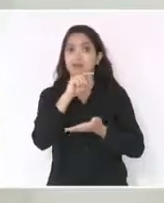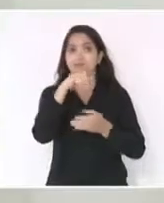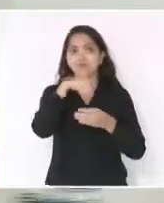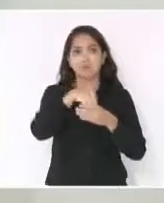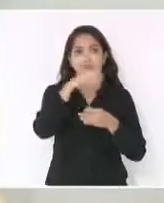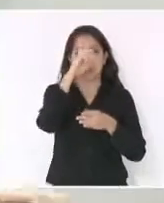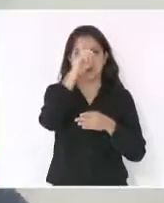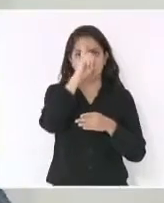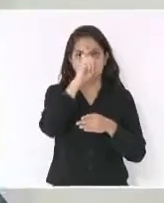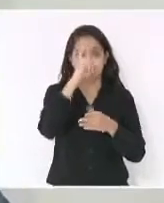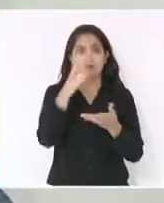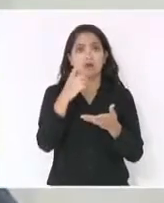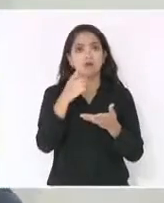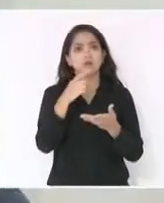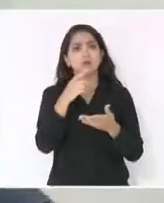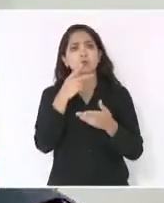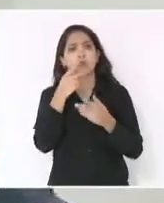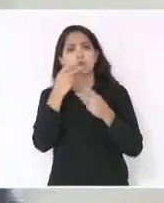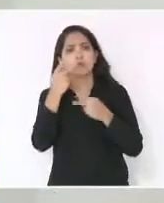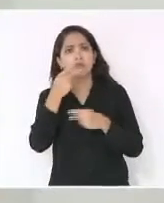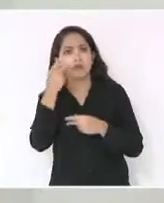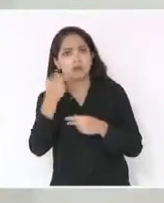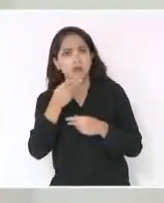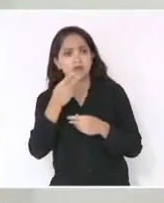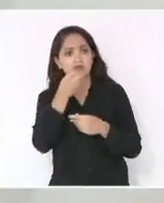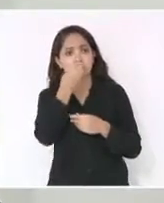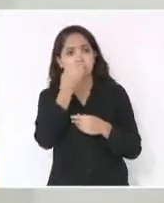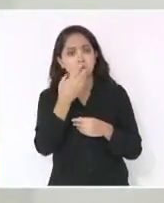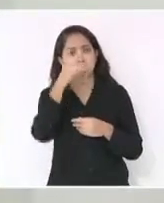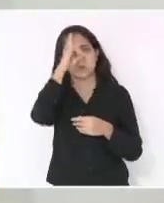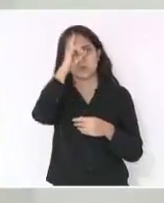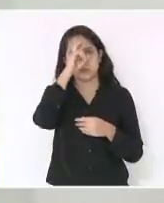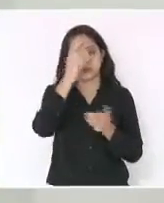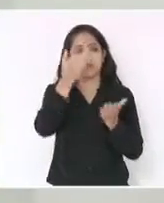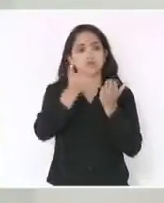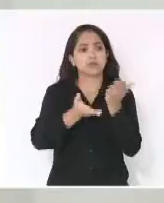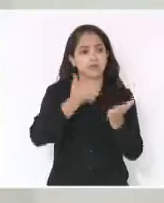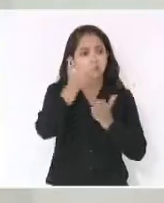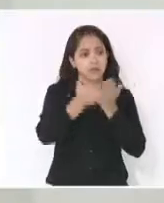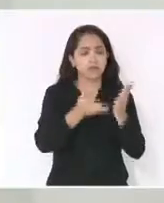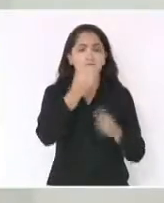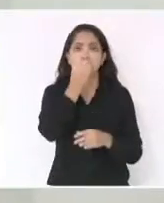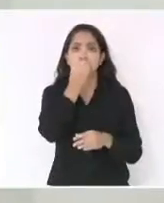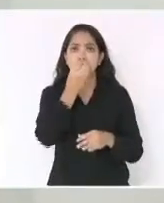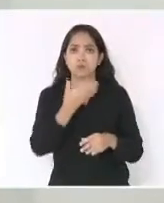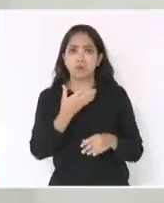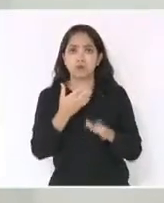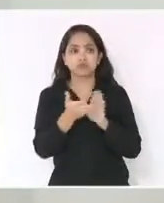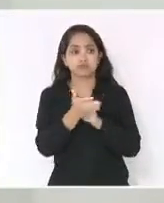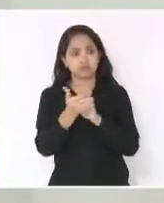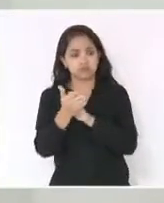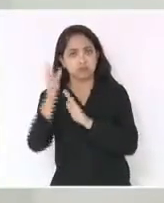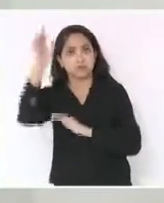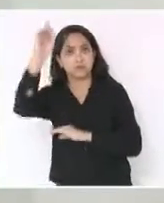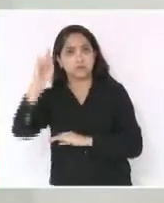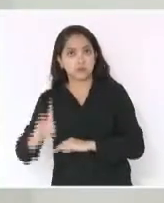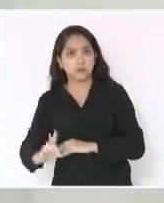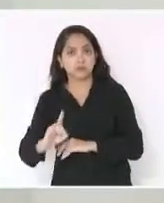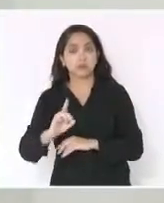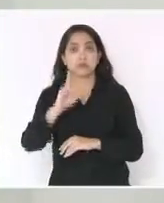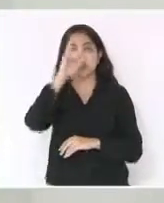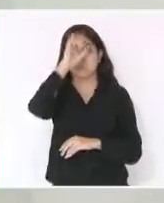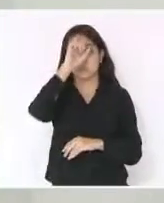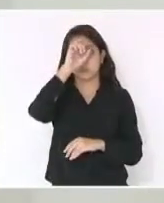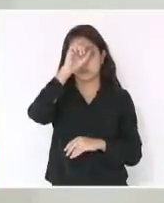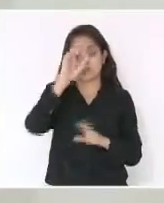elogios àquele hospital a quem eu quero registrar que publicamente a a direção do hospital aos administradores a